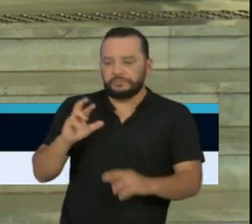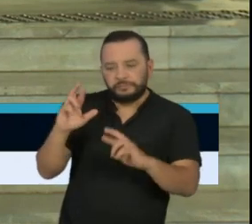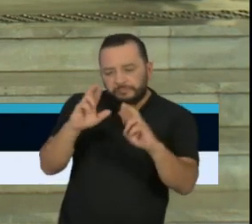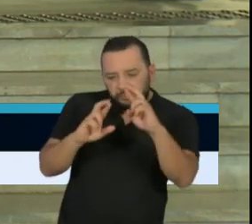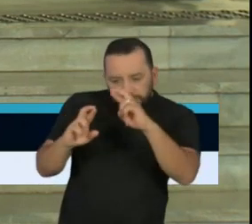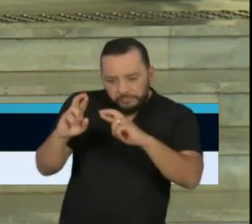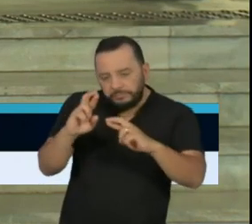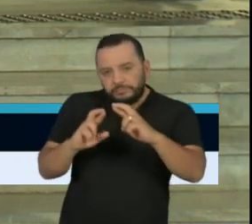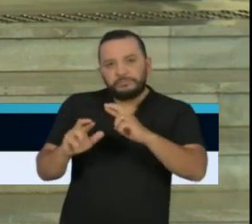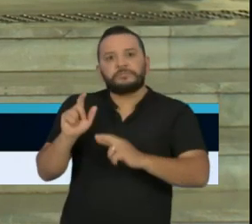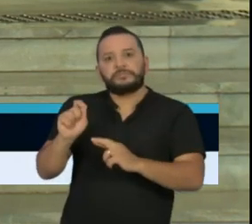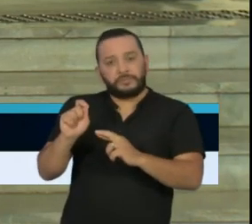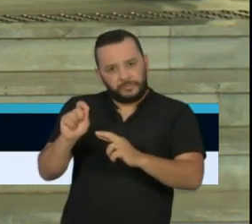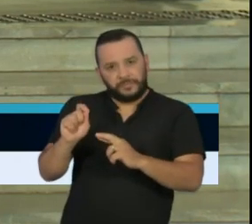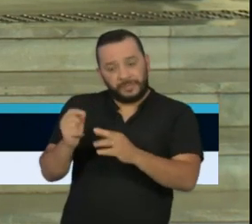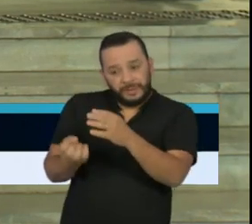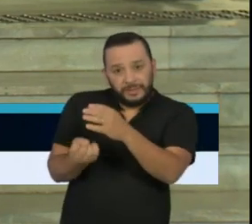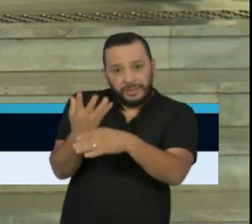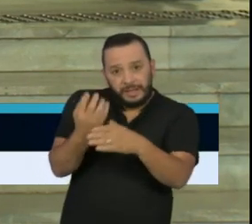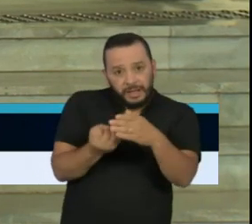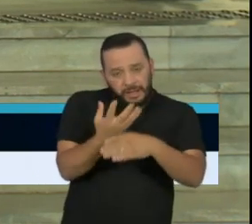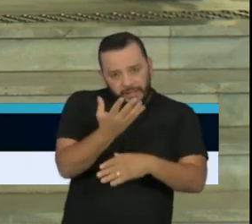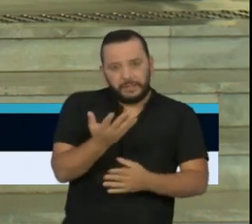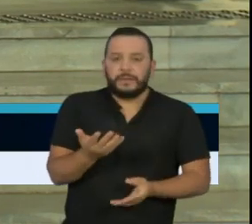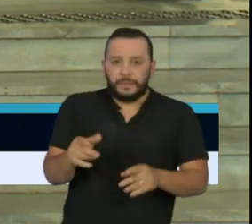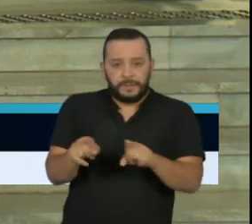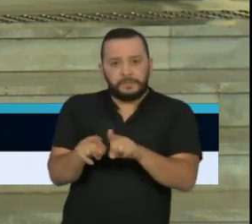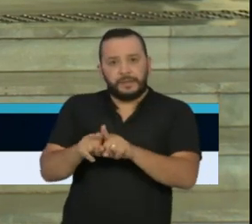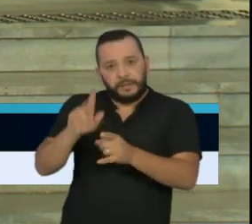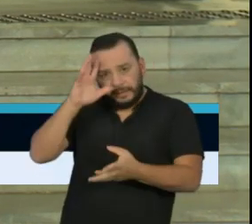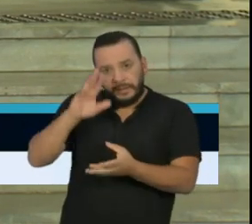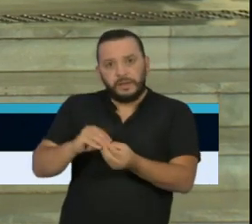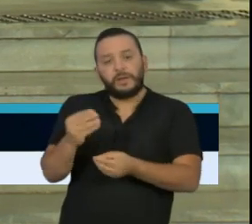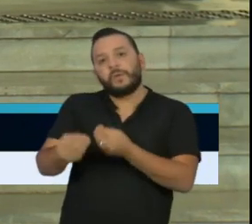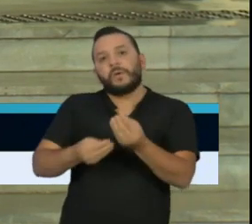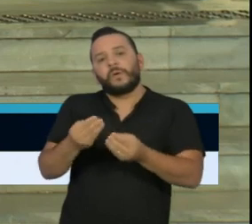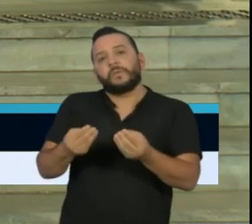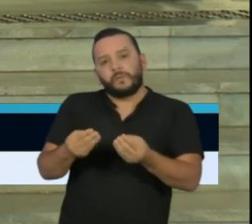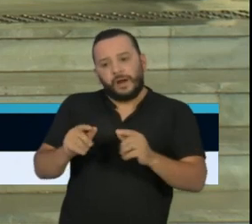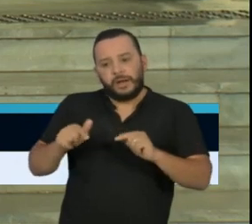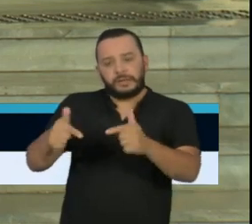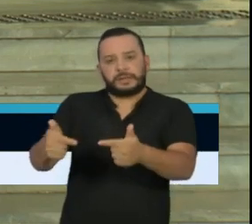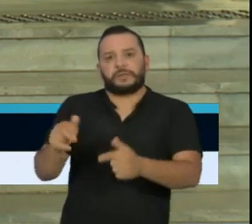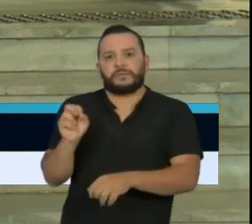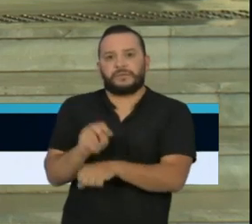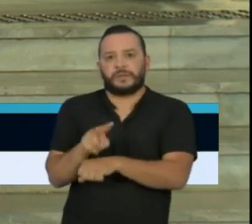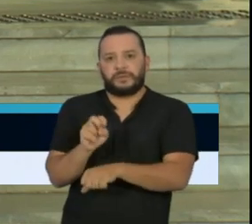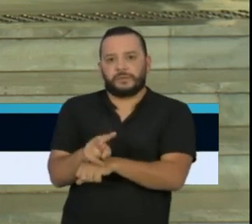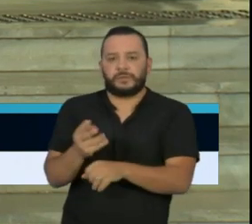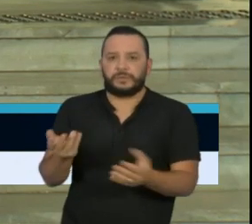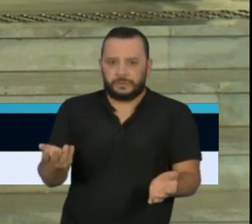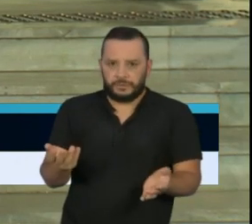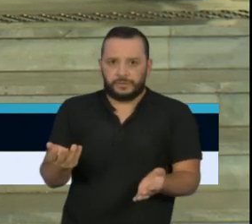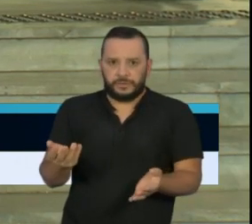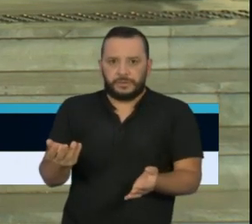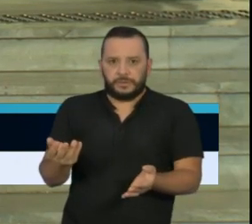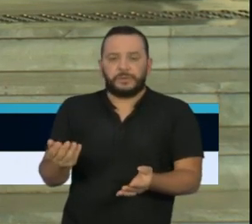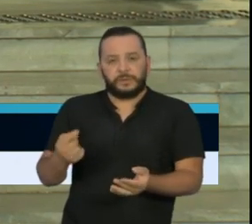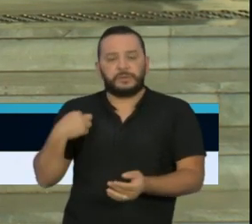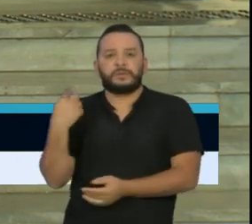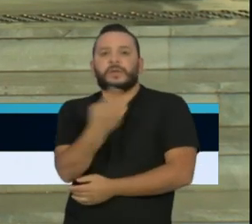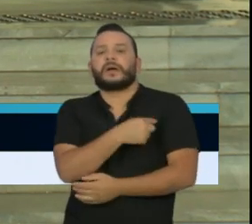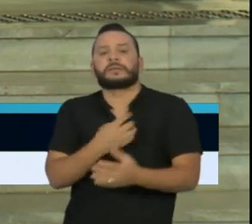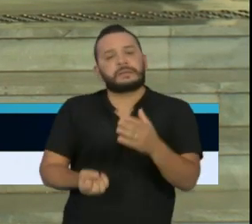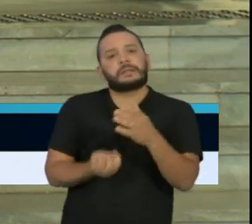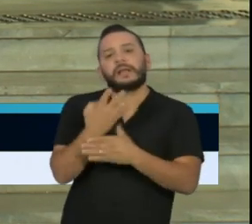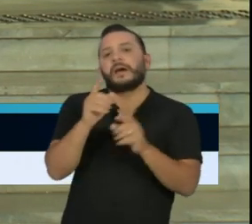longo do tempo e criar esta tendência, entender como está trabalhando o vírus. Assim a gente pode estabelecer